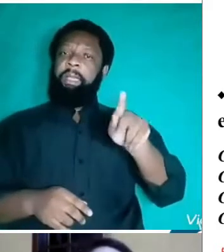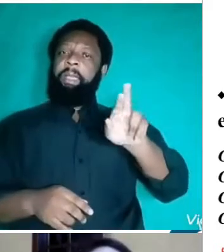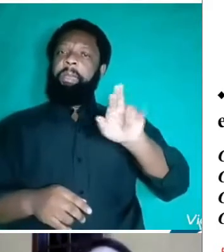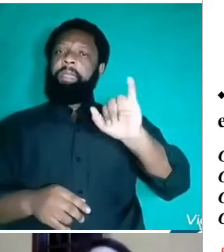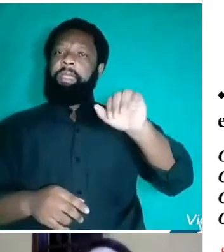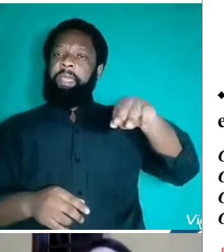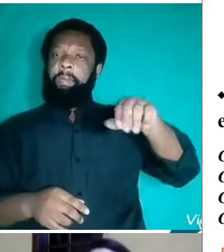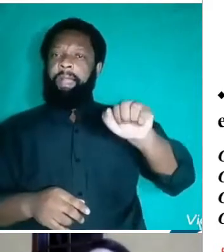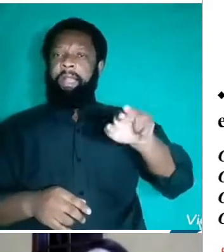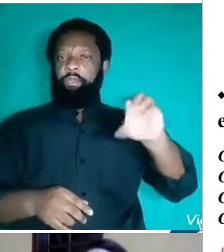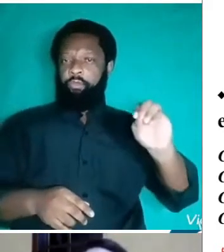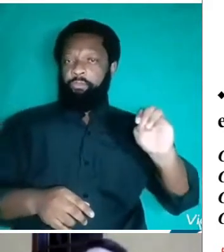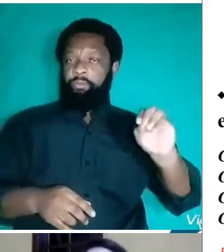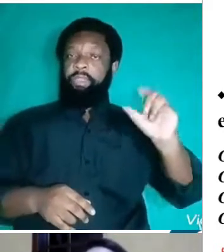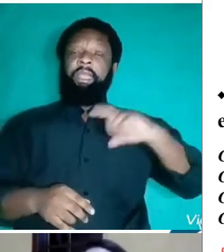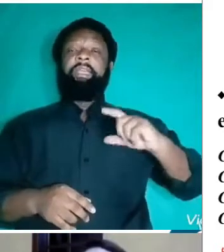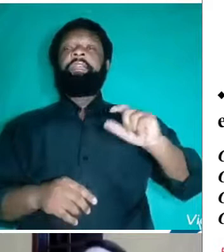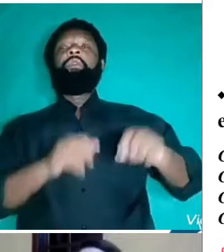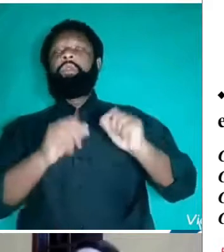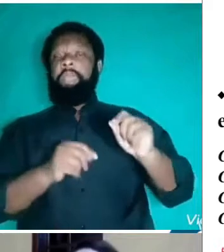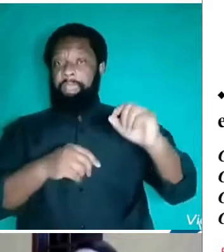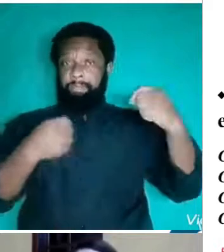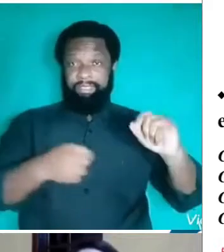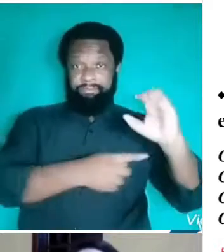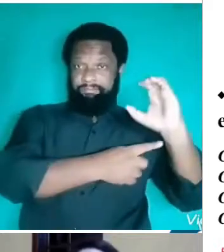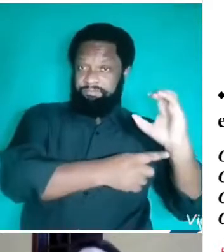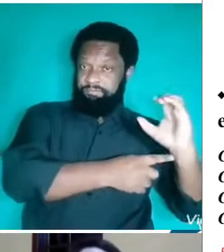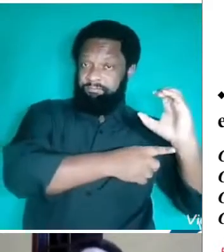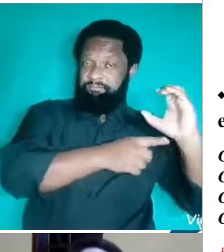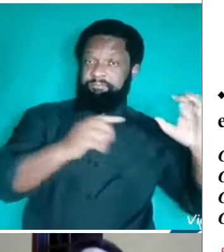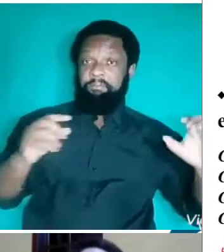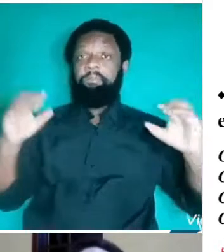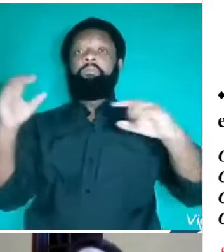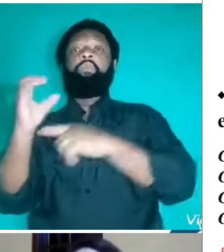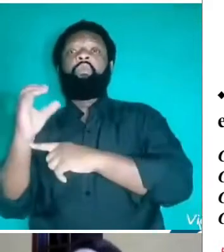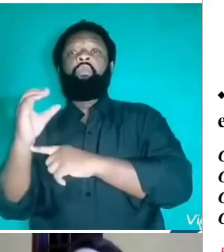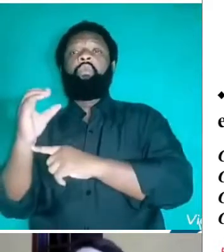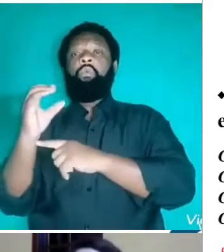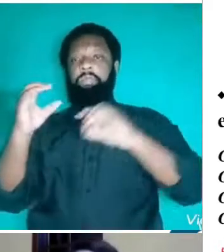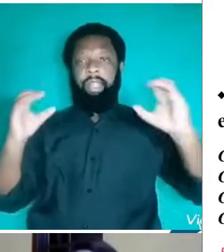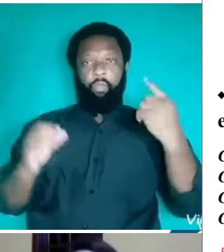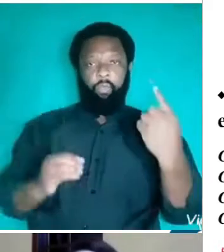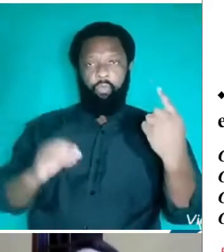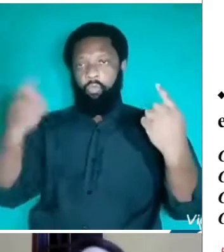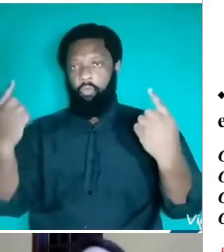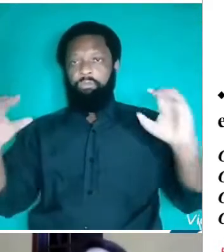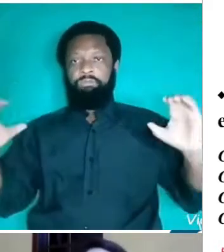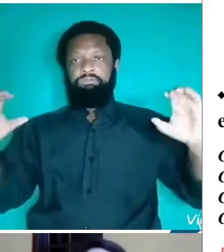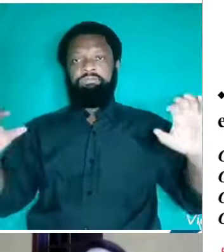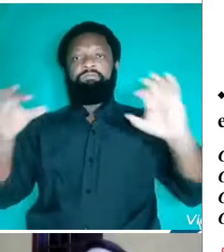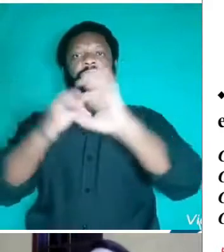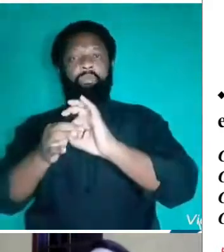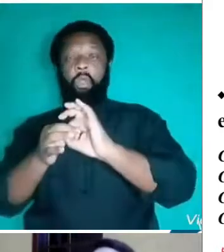só, a definição de carbono primário é que ele esteja ligado diretamente a, no máximo, um outro carbono. Então, ele